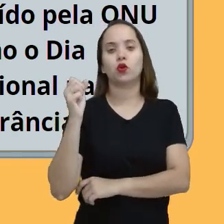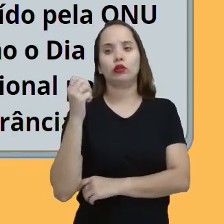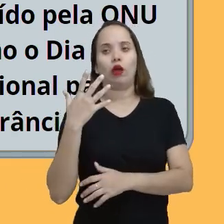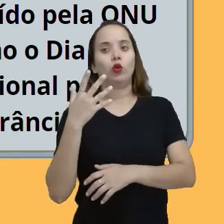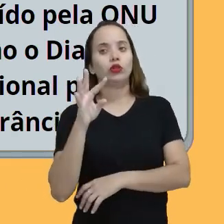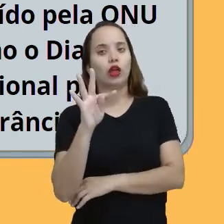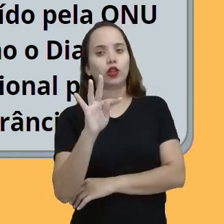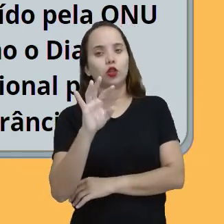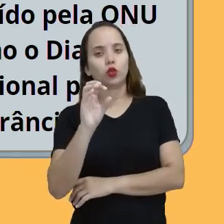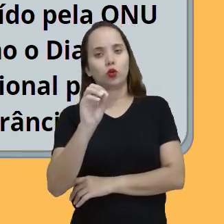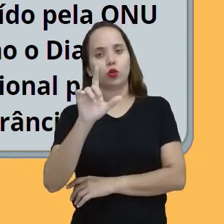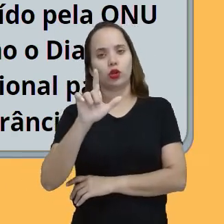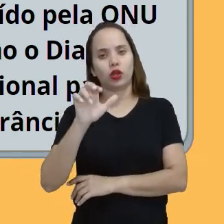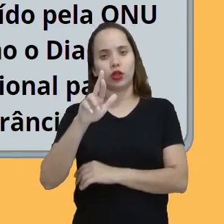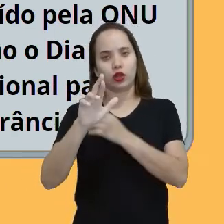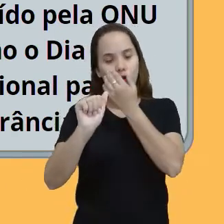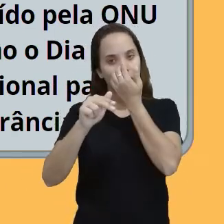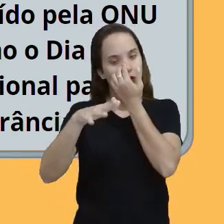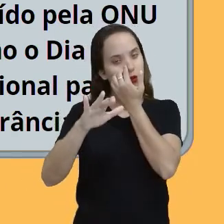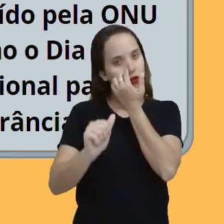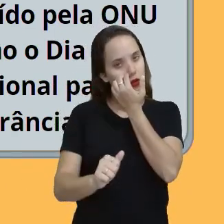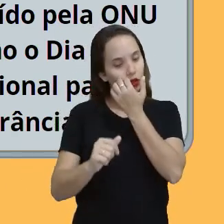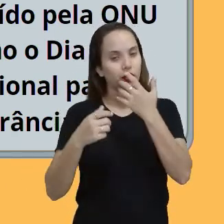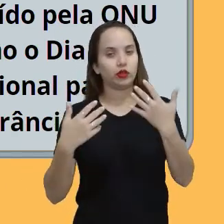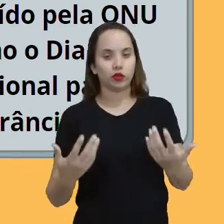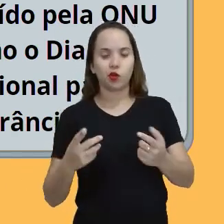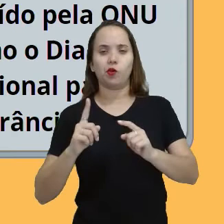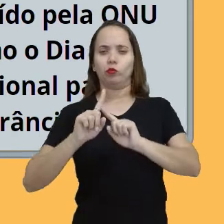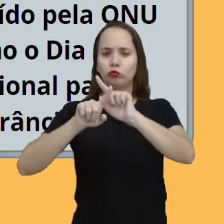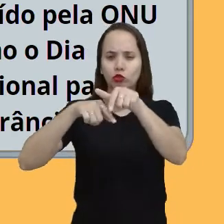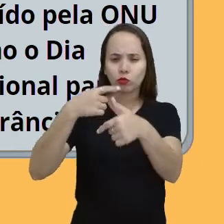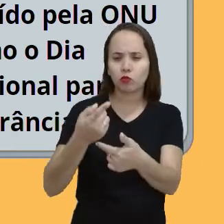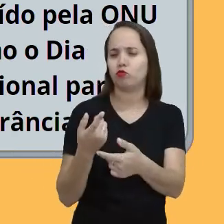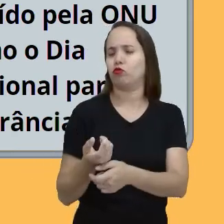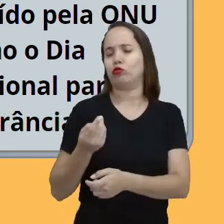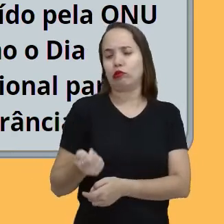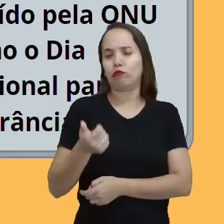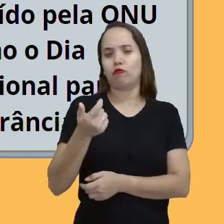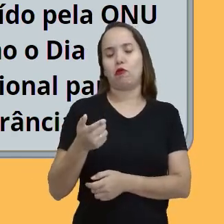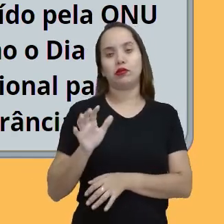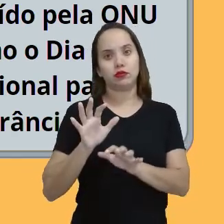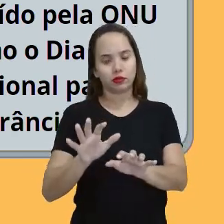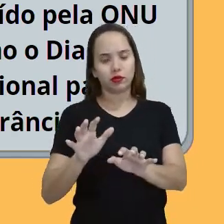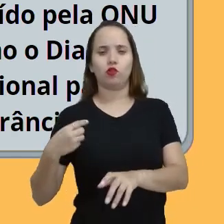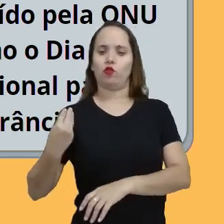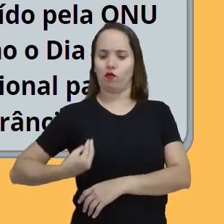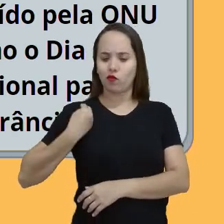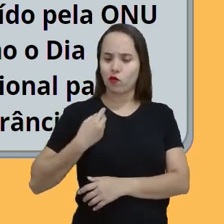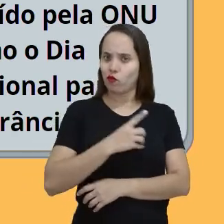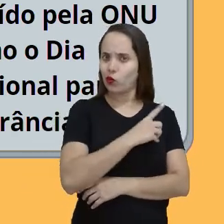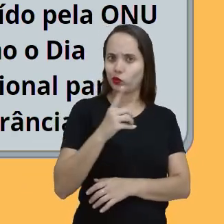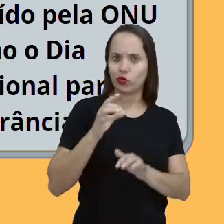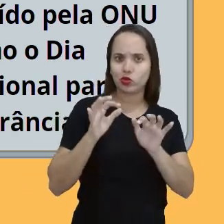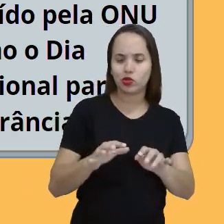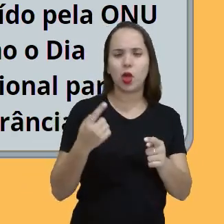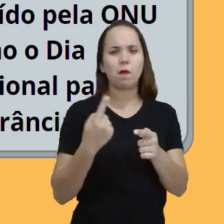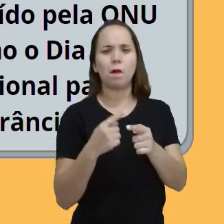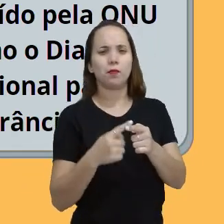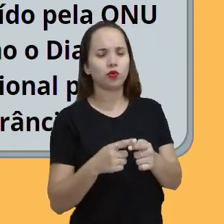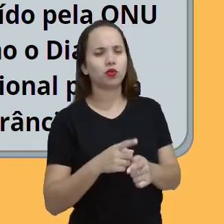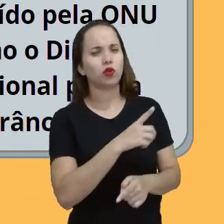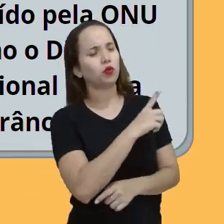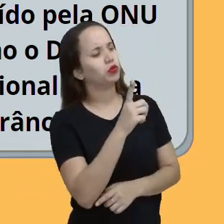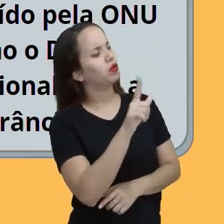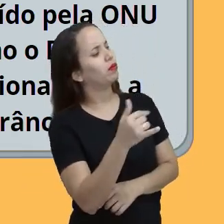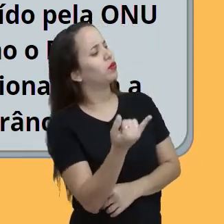semanas, a gente vai estar vivendo mundialmente esse dia, um Dia Internacional para a Tolerância. Por que dias assim são